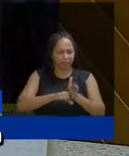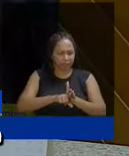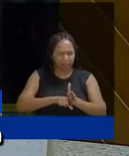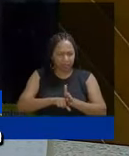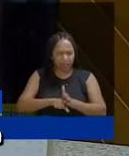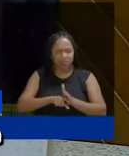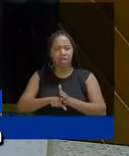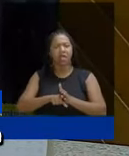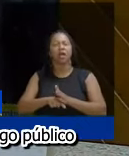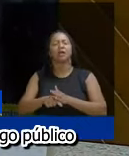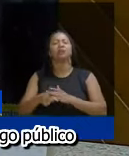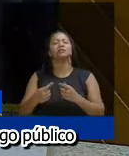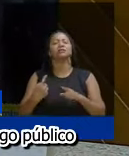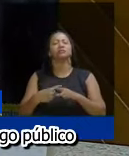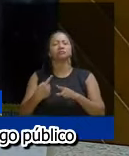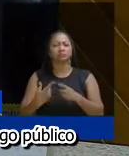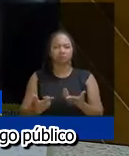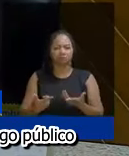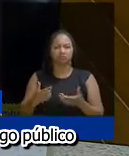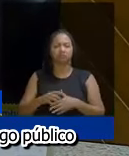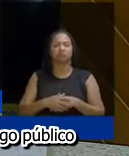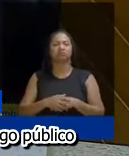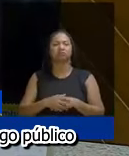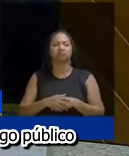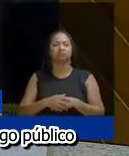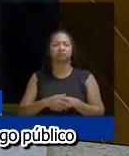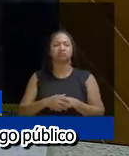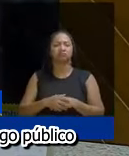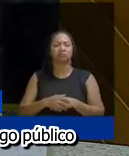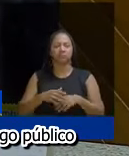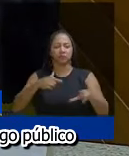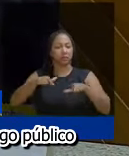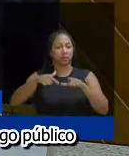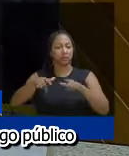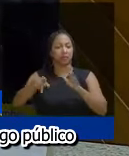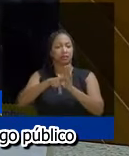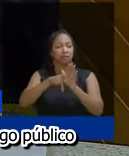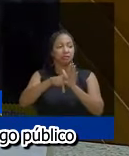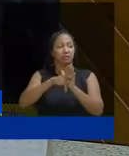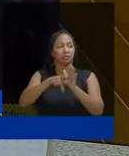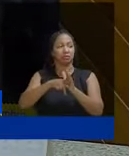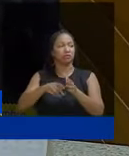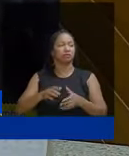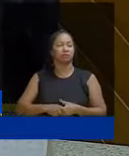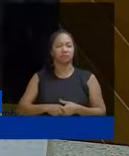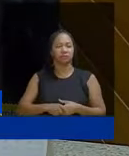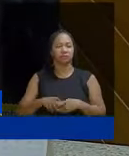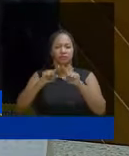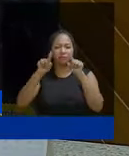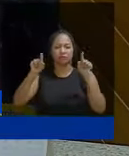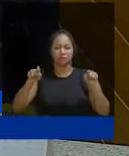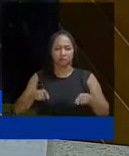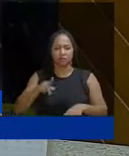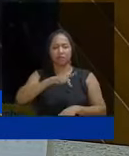investigar a subjetividade deles, isso decorre da própria função que exerciam, cargo público de alta